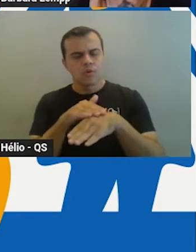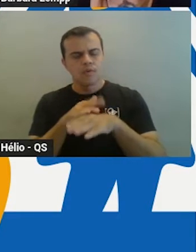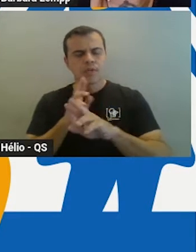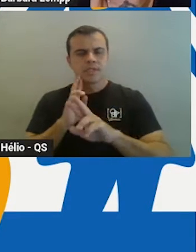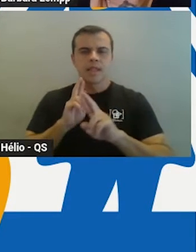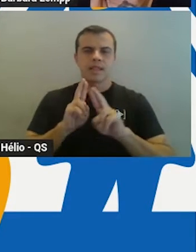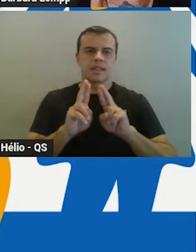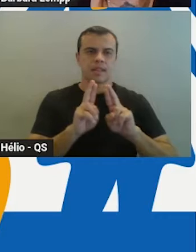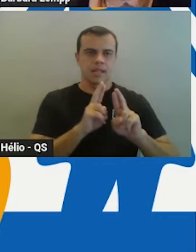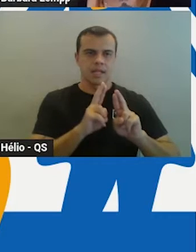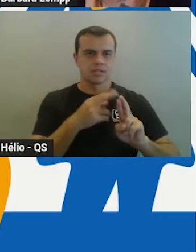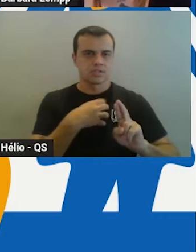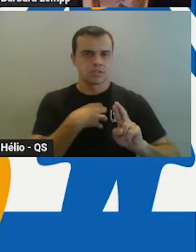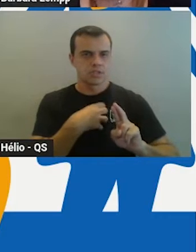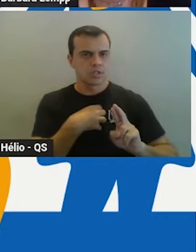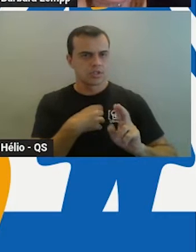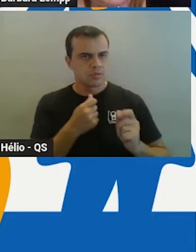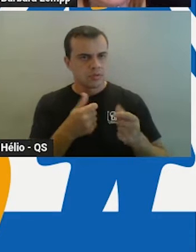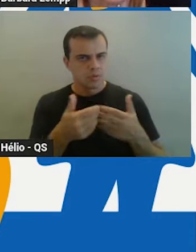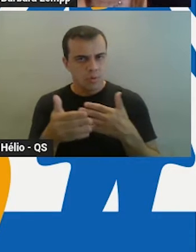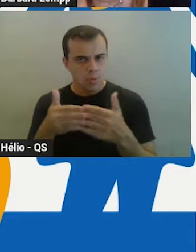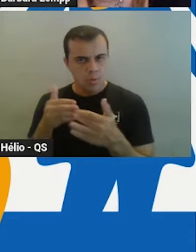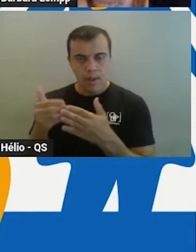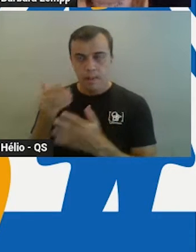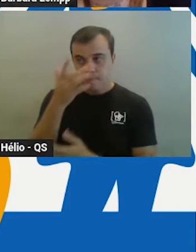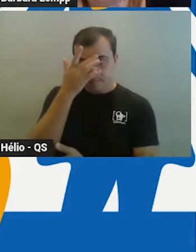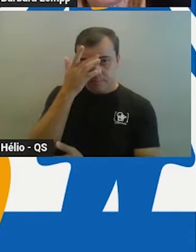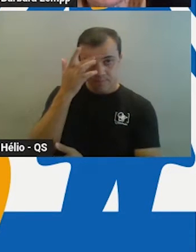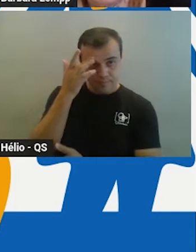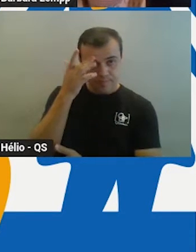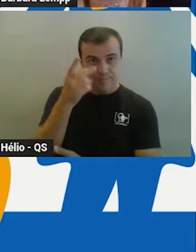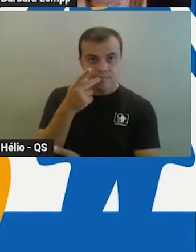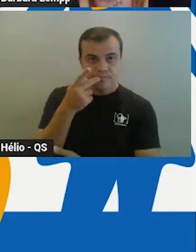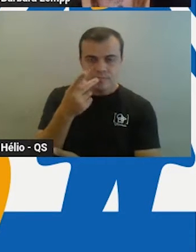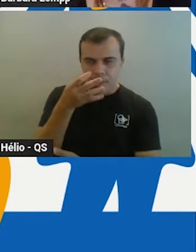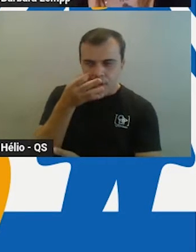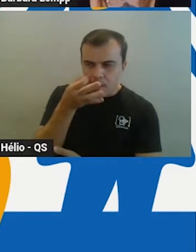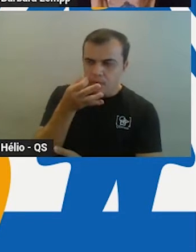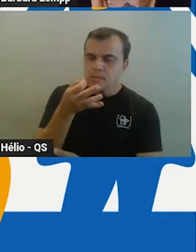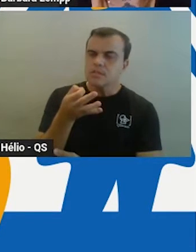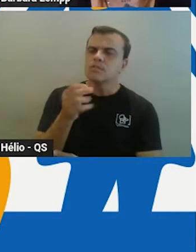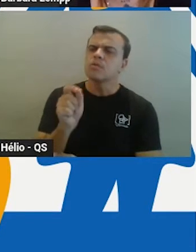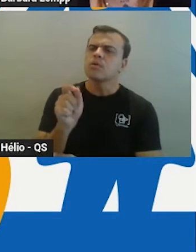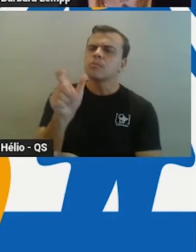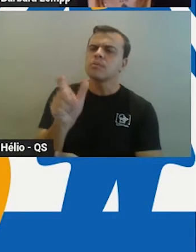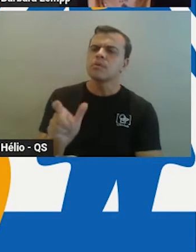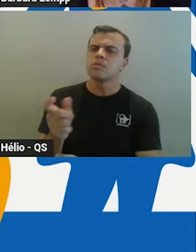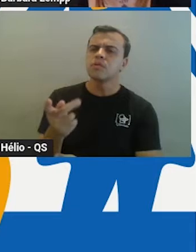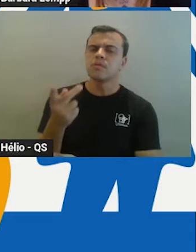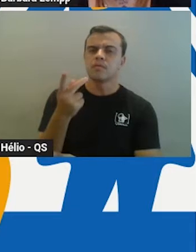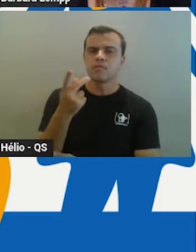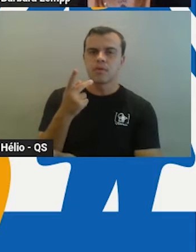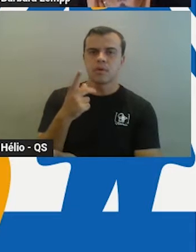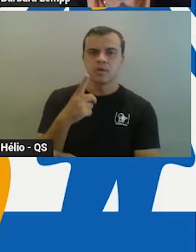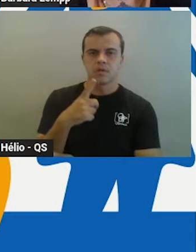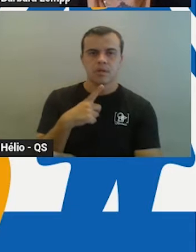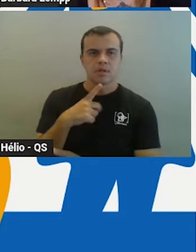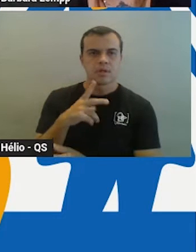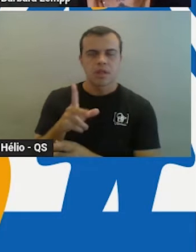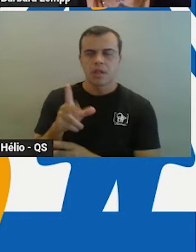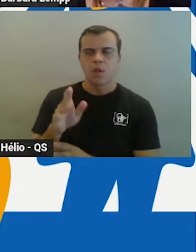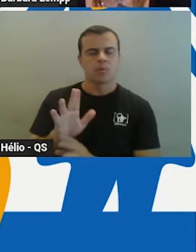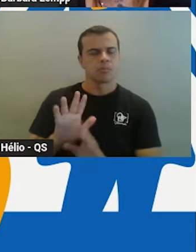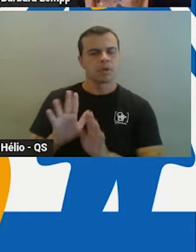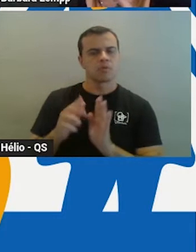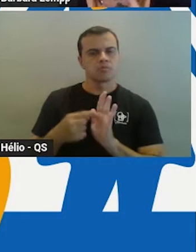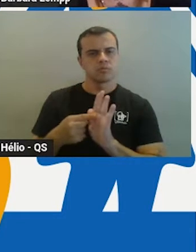interagir da forma que a gente faria com qualquer pessoa, escutar atentamente, prestar atenção no que a pessoa diz, sem interromper. Isso